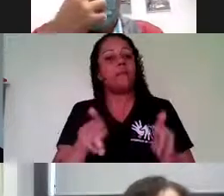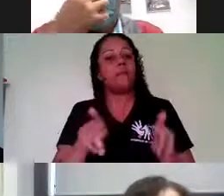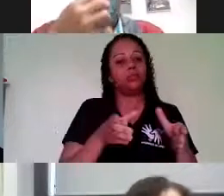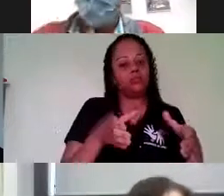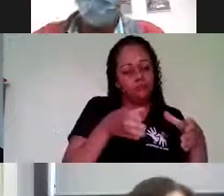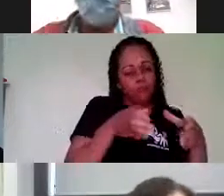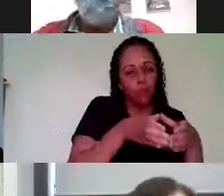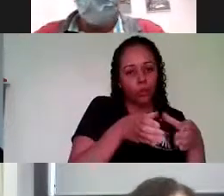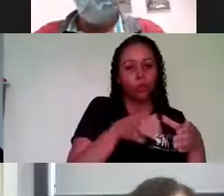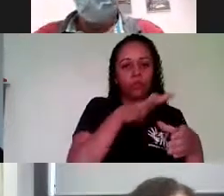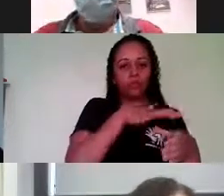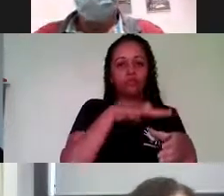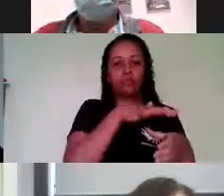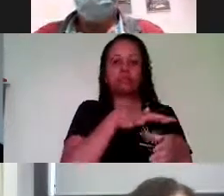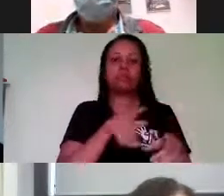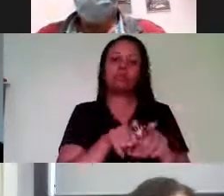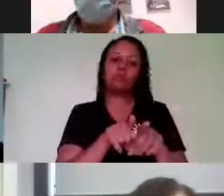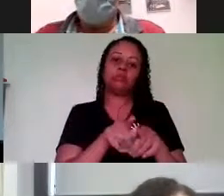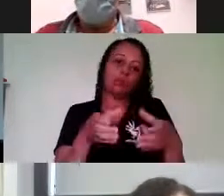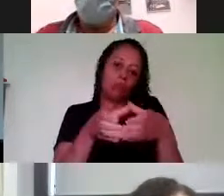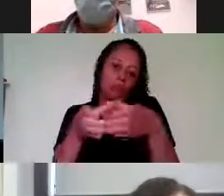por outros órgãos. Então, a palavra é sua.